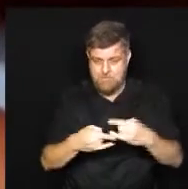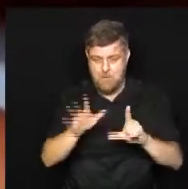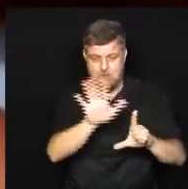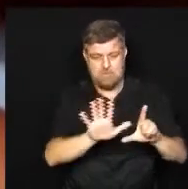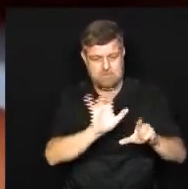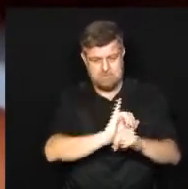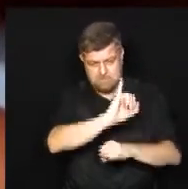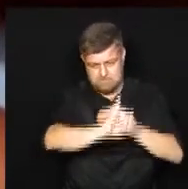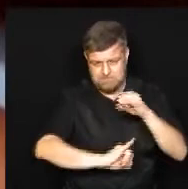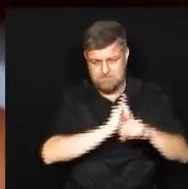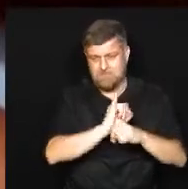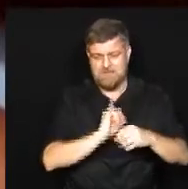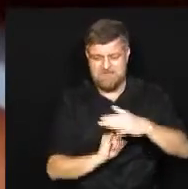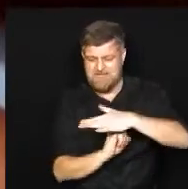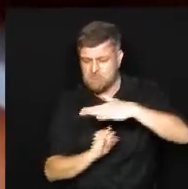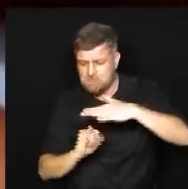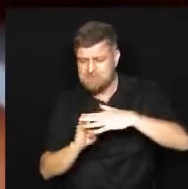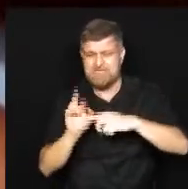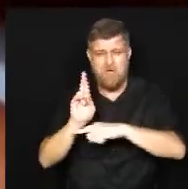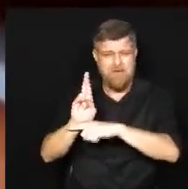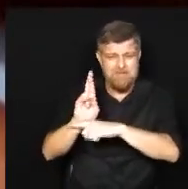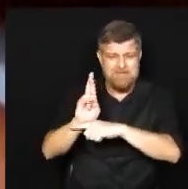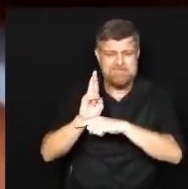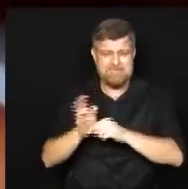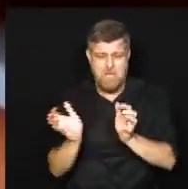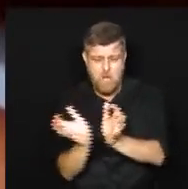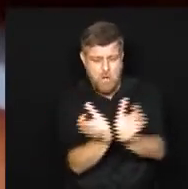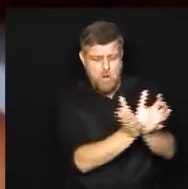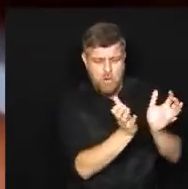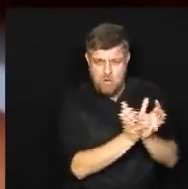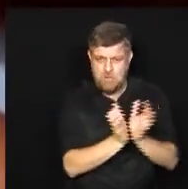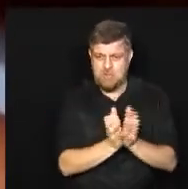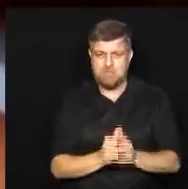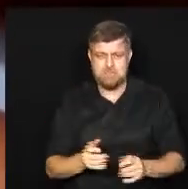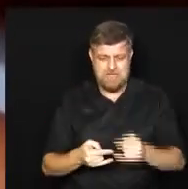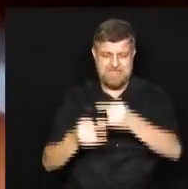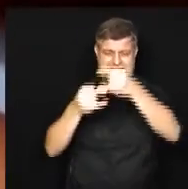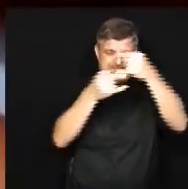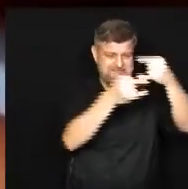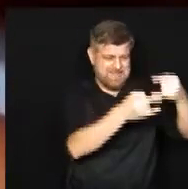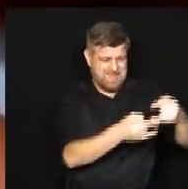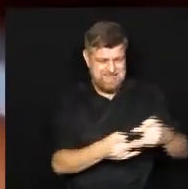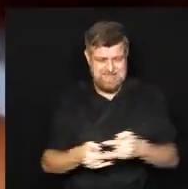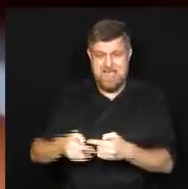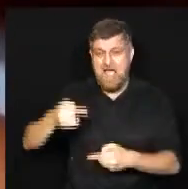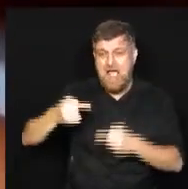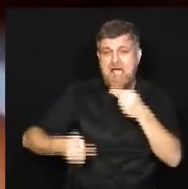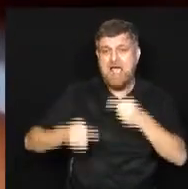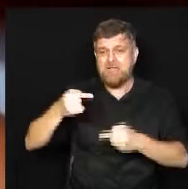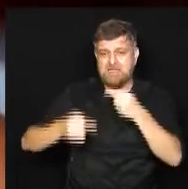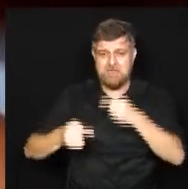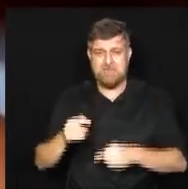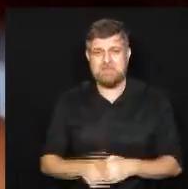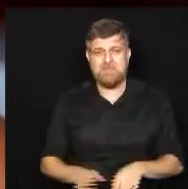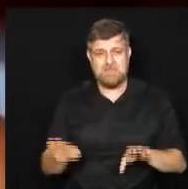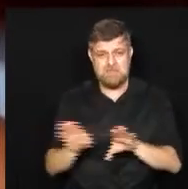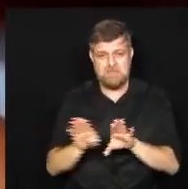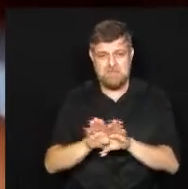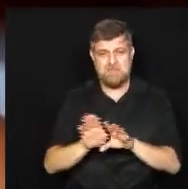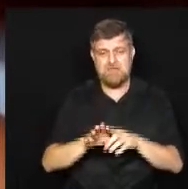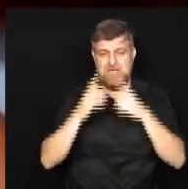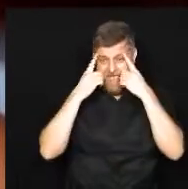de várias entidades, de representantes, de movimentos, para debater a situação da mulher num contexto de